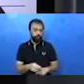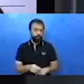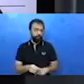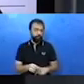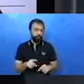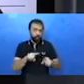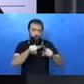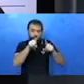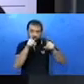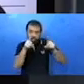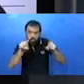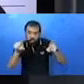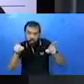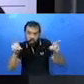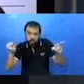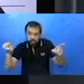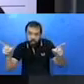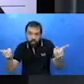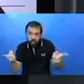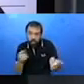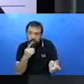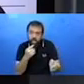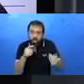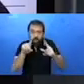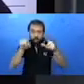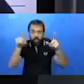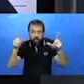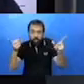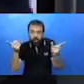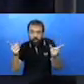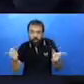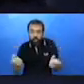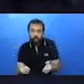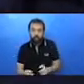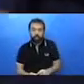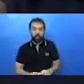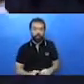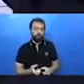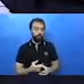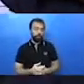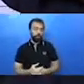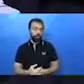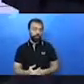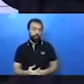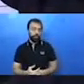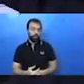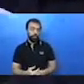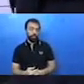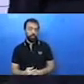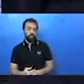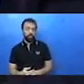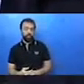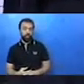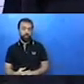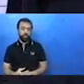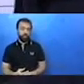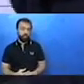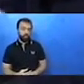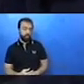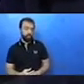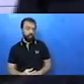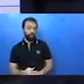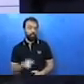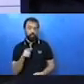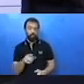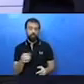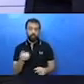vamos contornar de vermelho toda a divisa. Olha lá, nós começamos. Não está terminado não, tá?